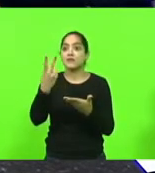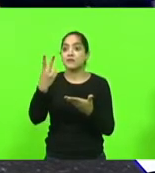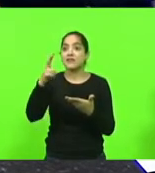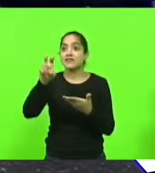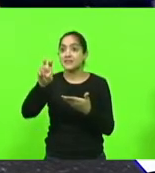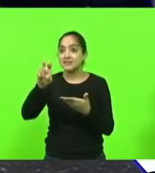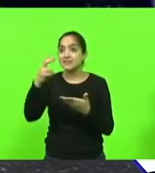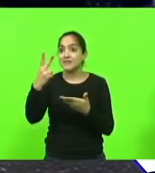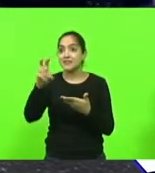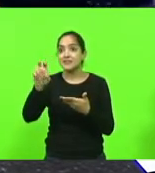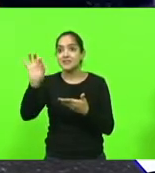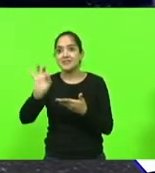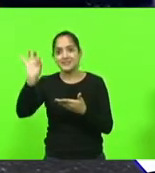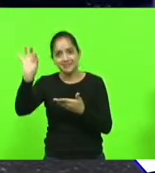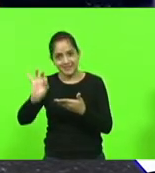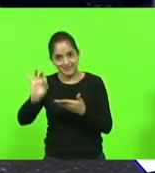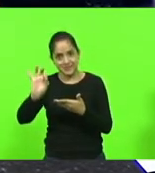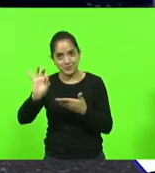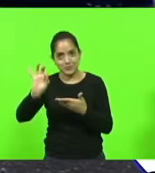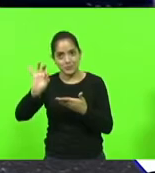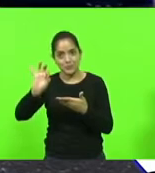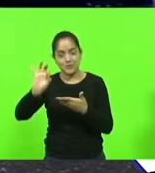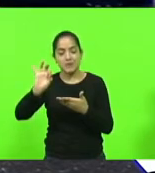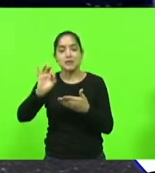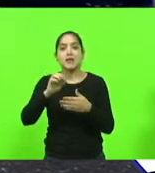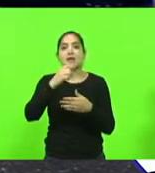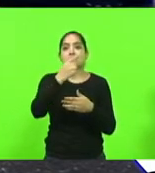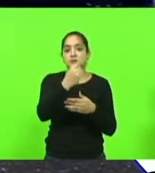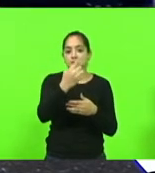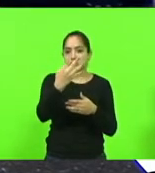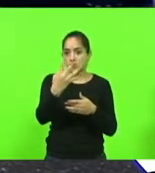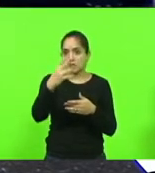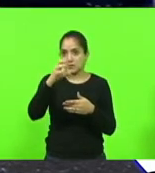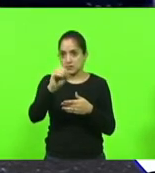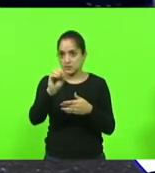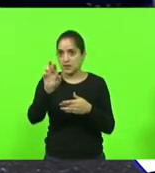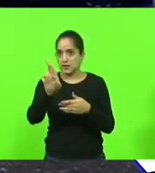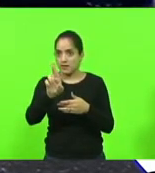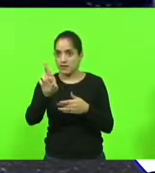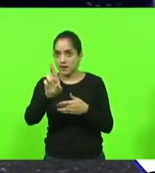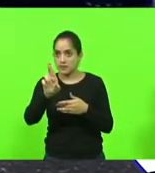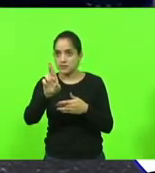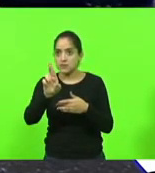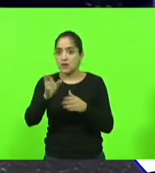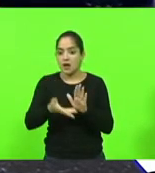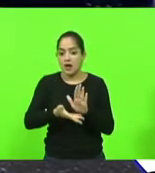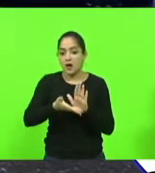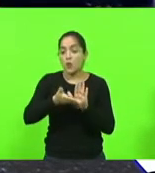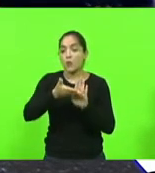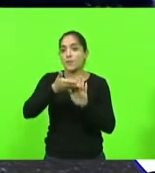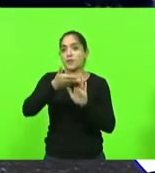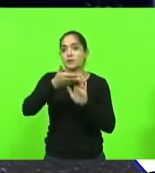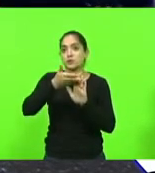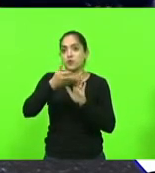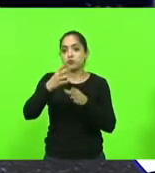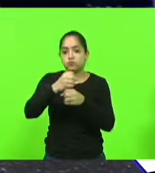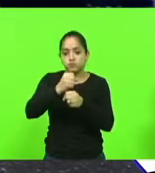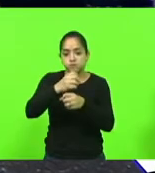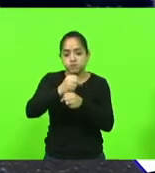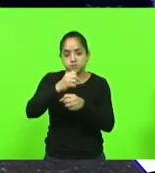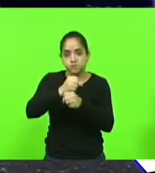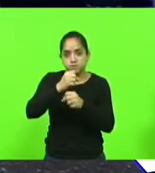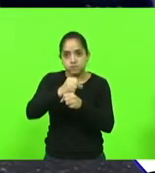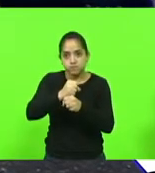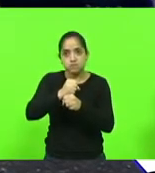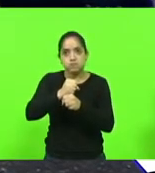R$ 140 de gasolina. Aumentou a base de cálculo, aumentou a base onde